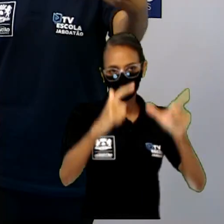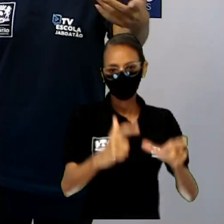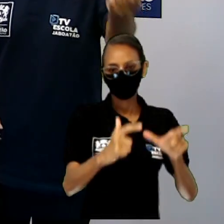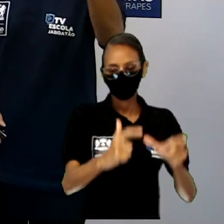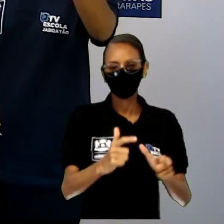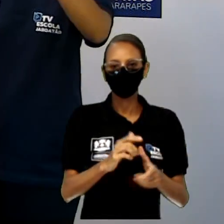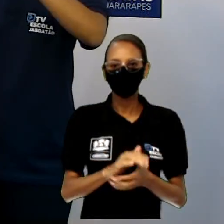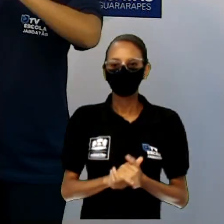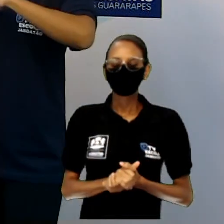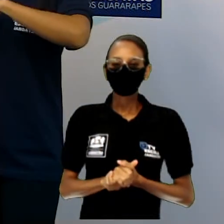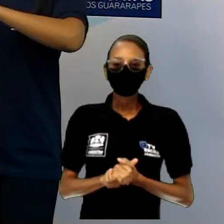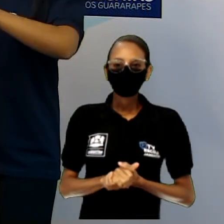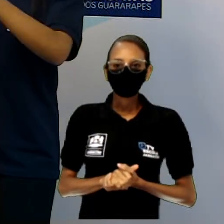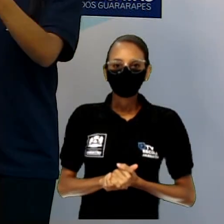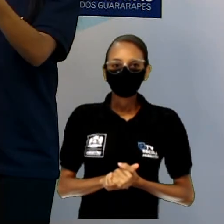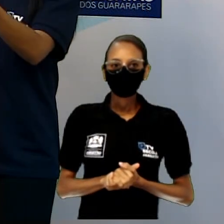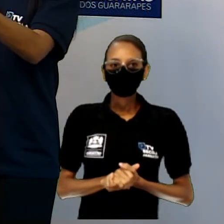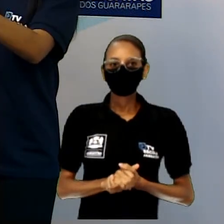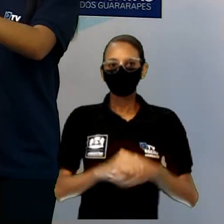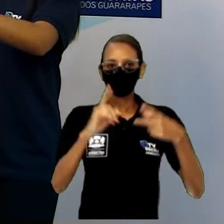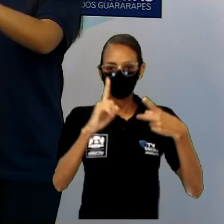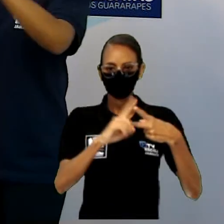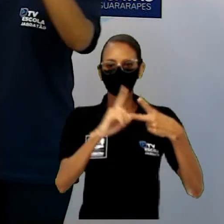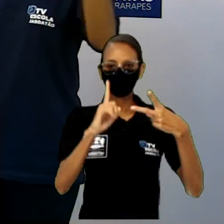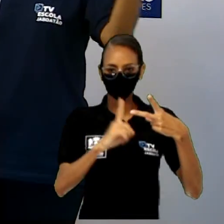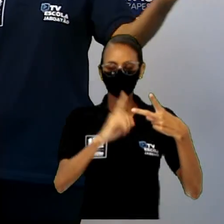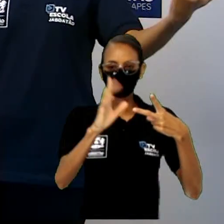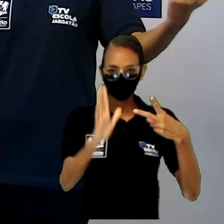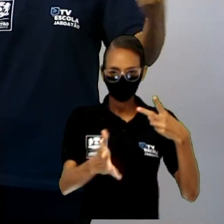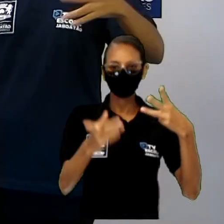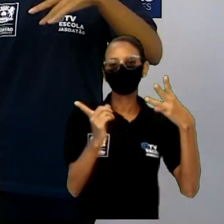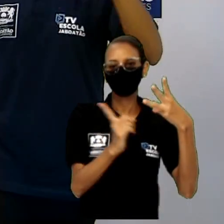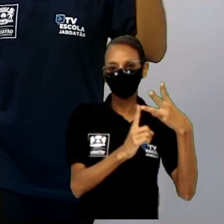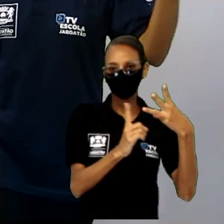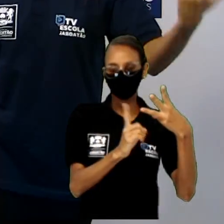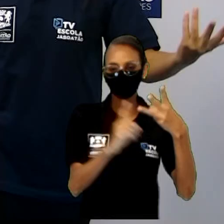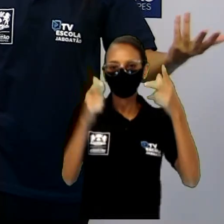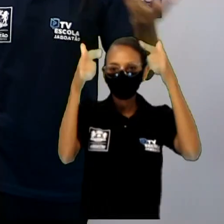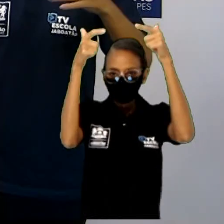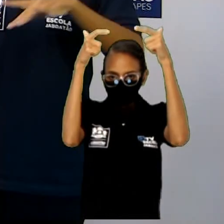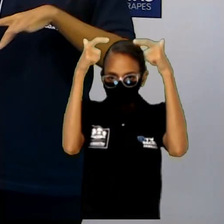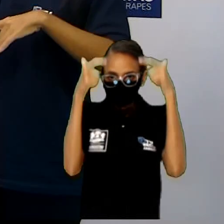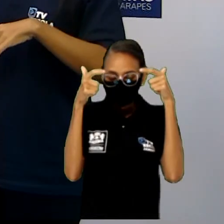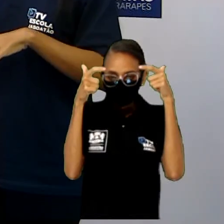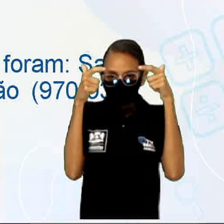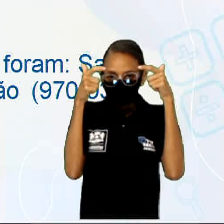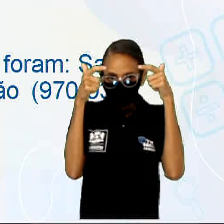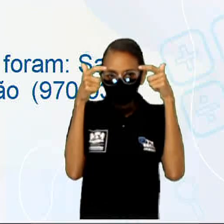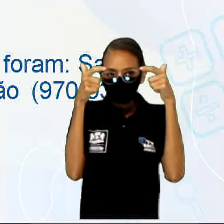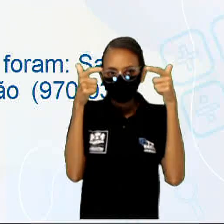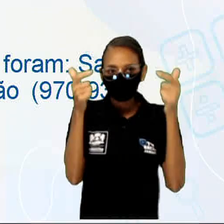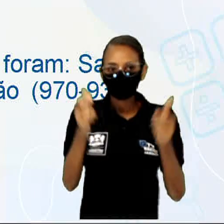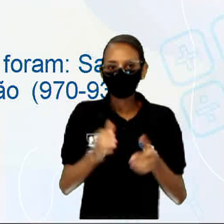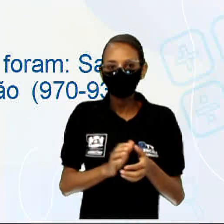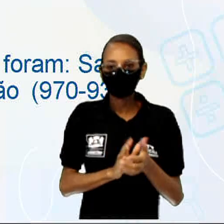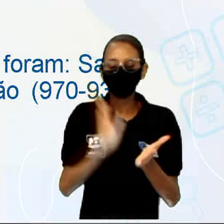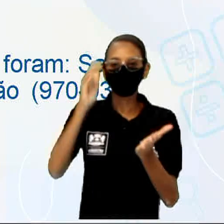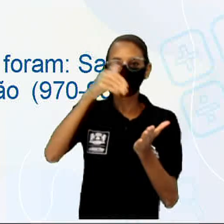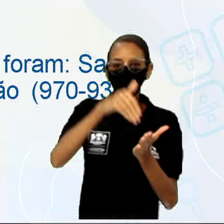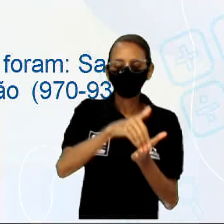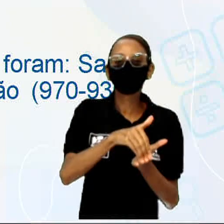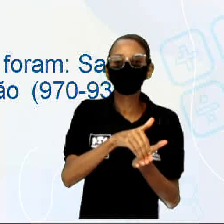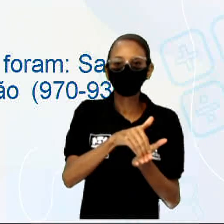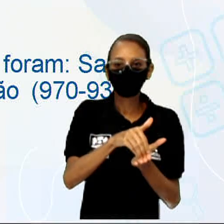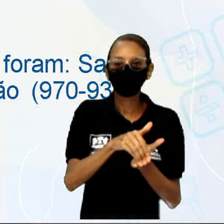Mas aí agora a gente vai estudar o período da Era dos Reis, tá? Dos reinaldos. O último juiz hebreu, ou seja, o